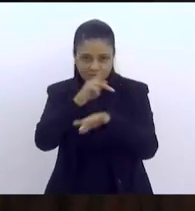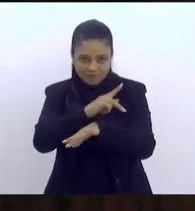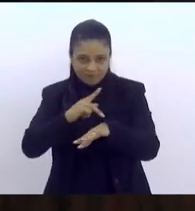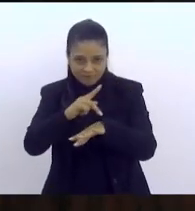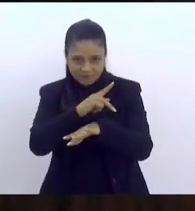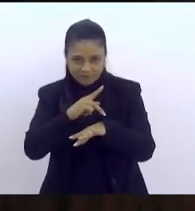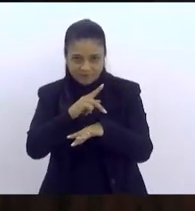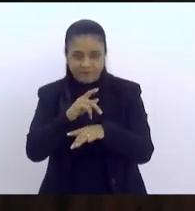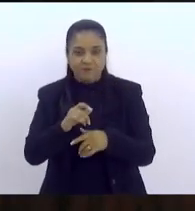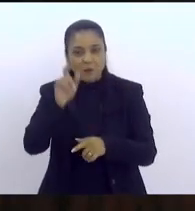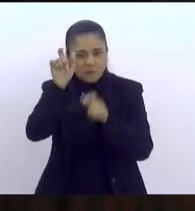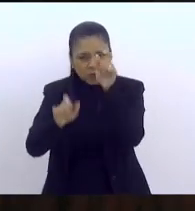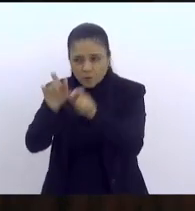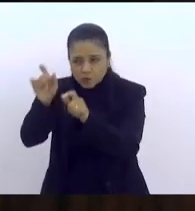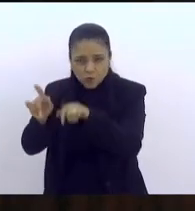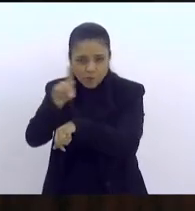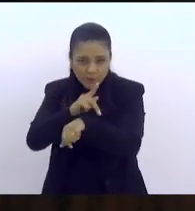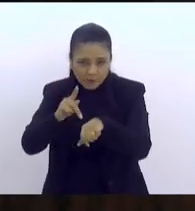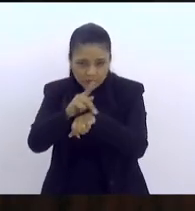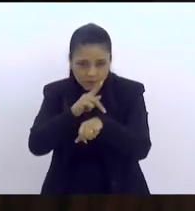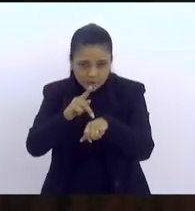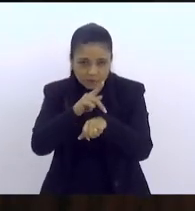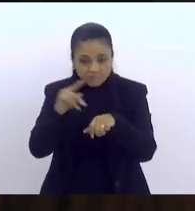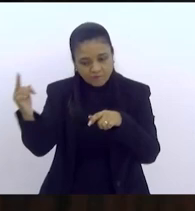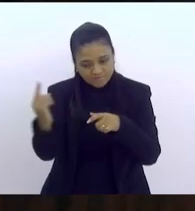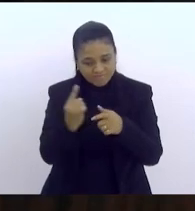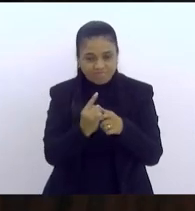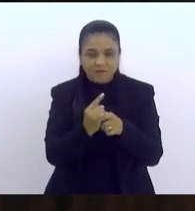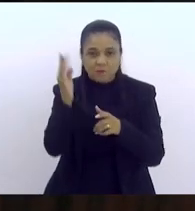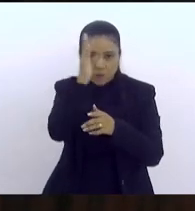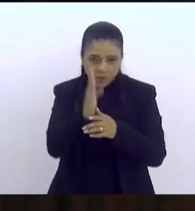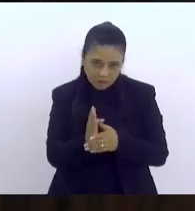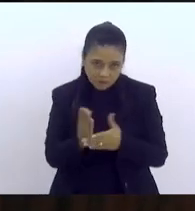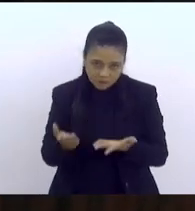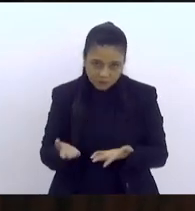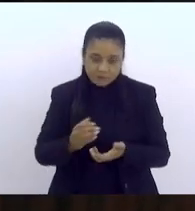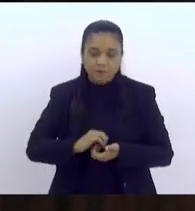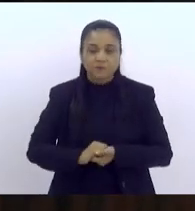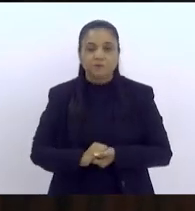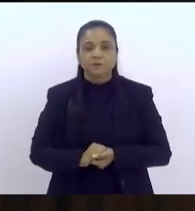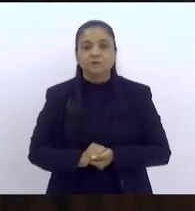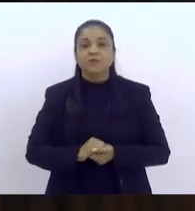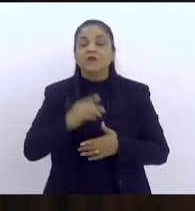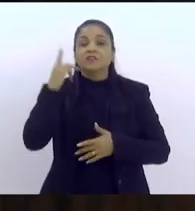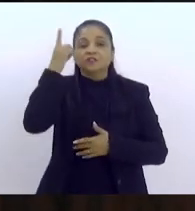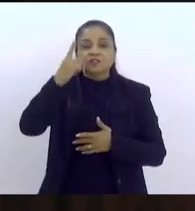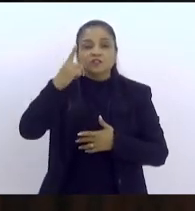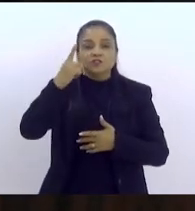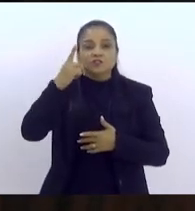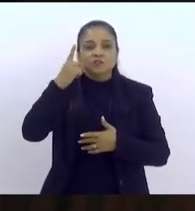Oi? Para discutir nosso deputado Luiz Paulo da Rocha aqui para discutir.